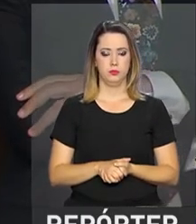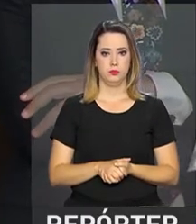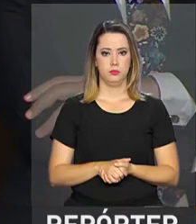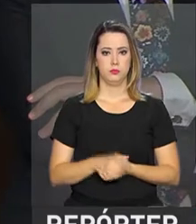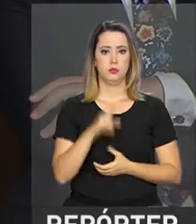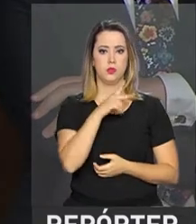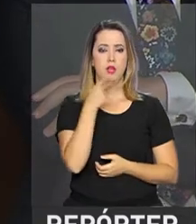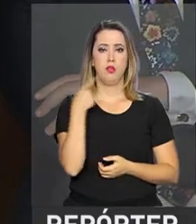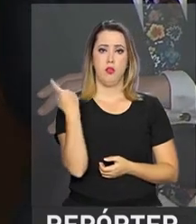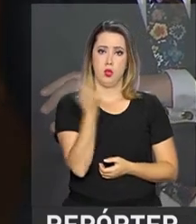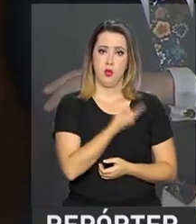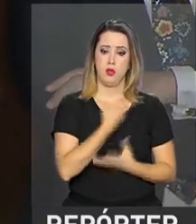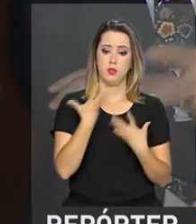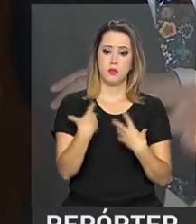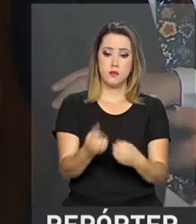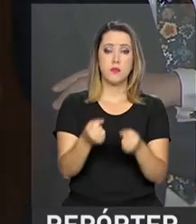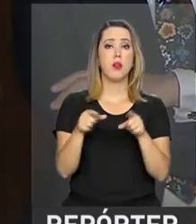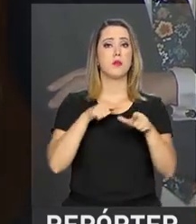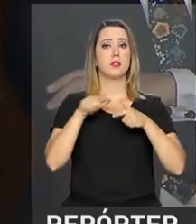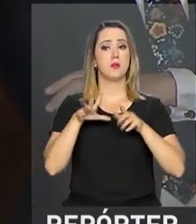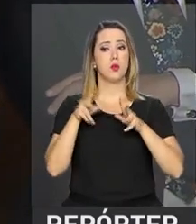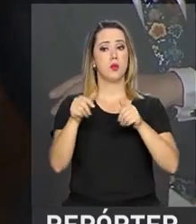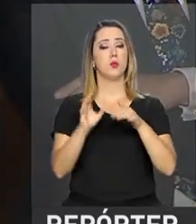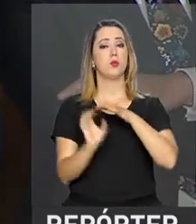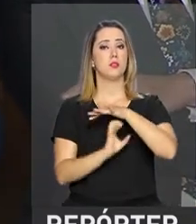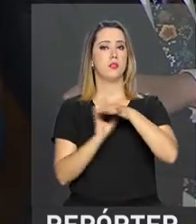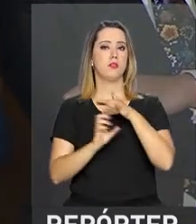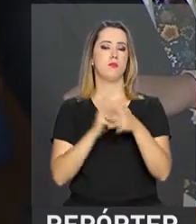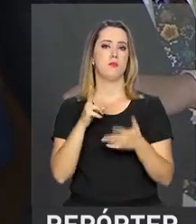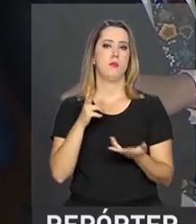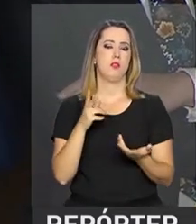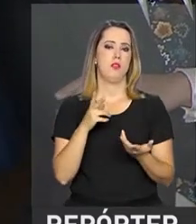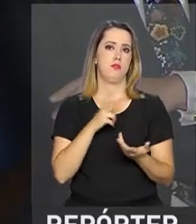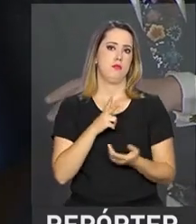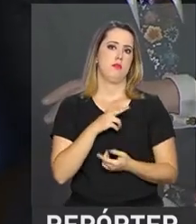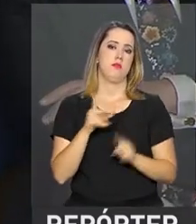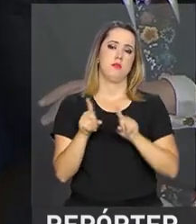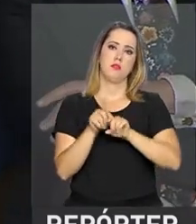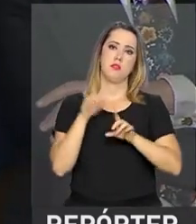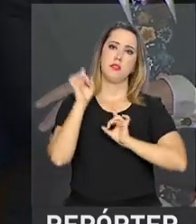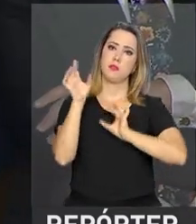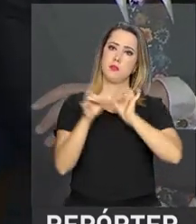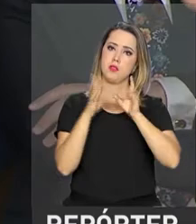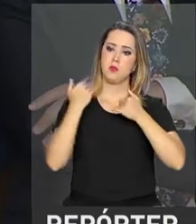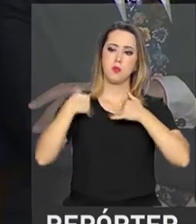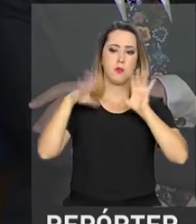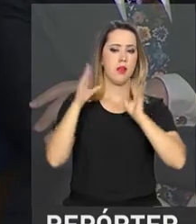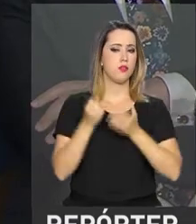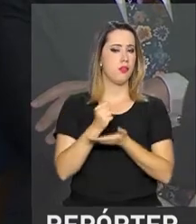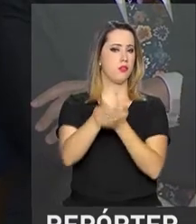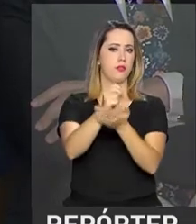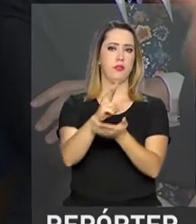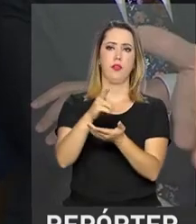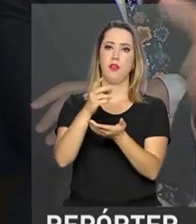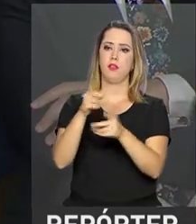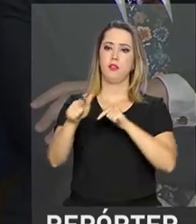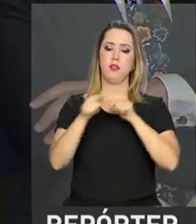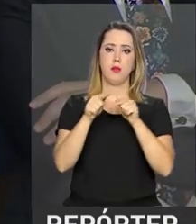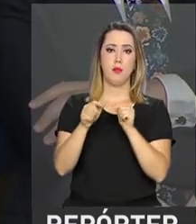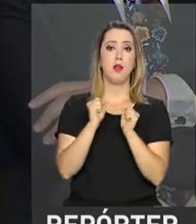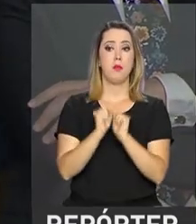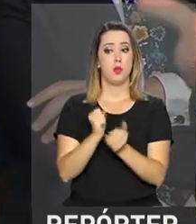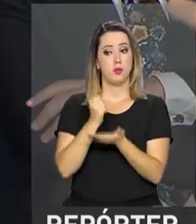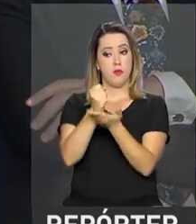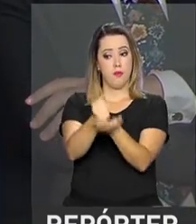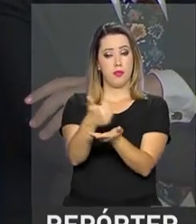do comércio, de serviços, que tem uma oferta maior de empregos, possam dedicar 10% dos empregos gerados,